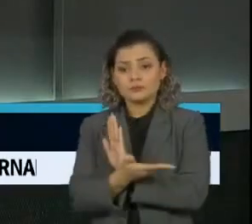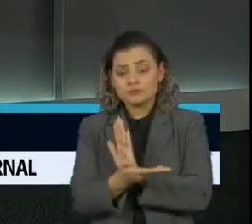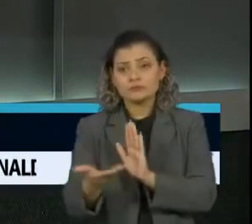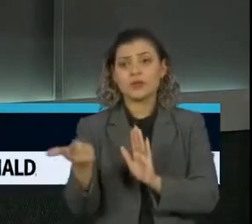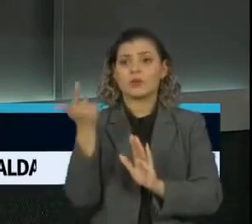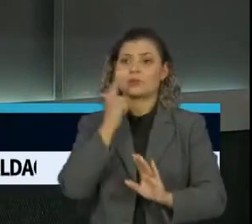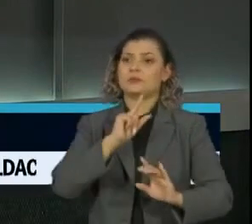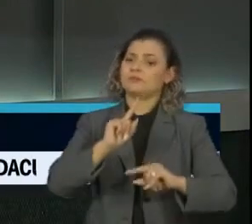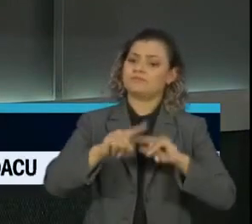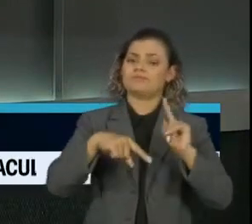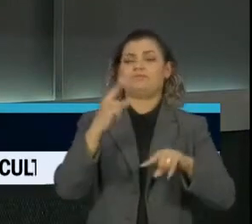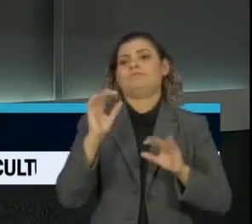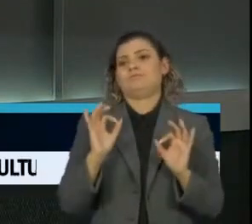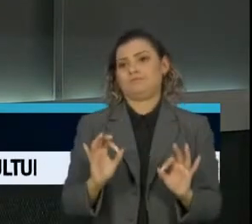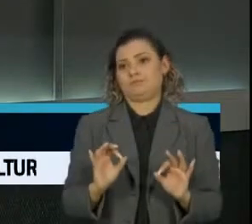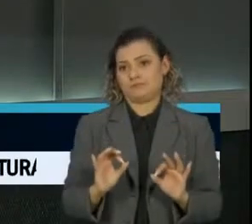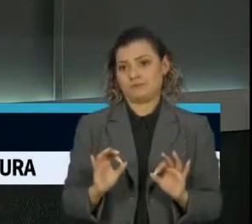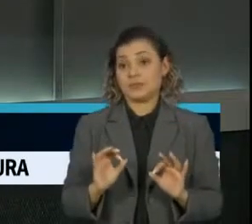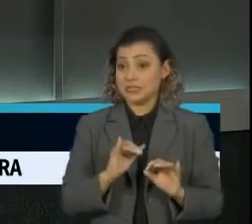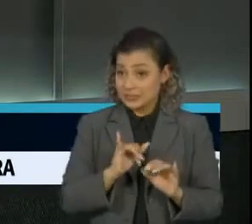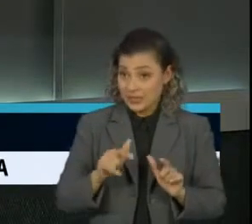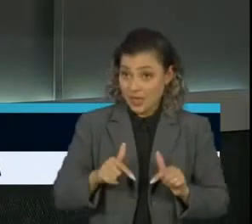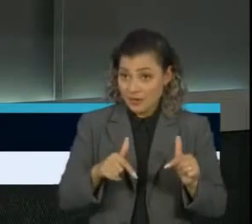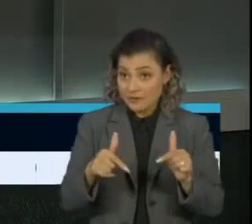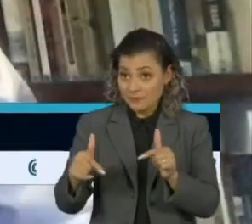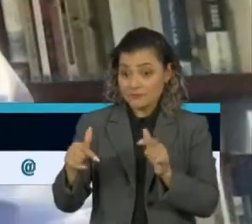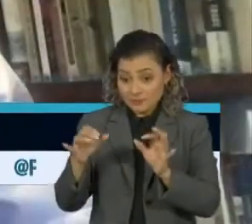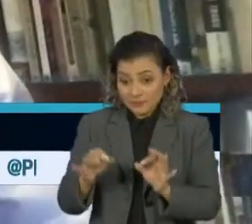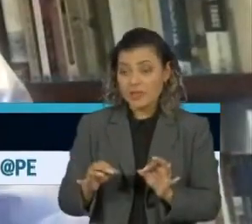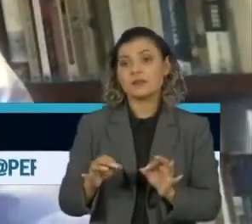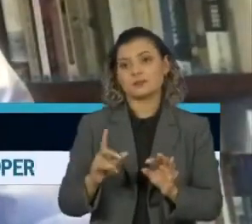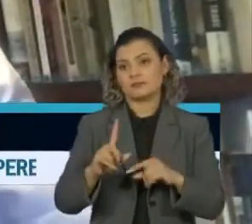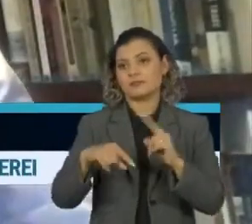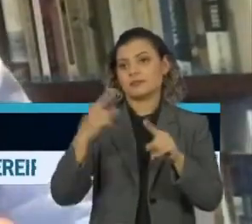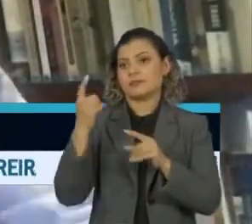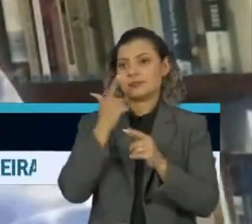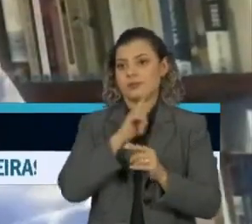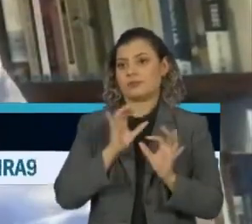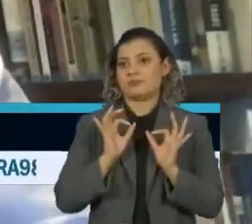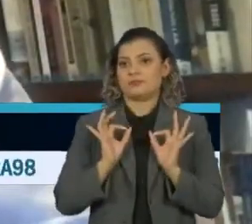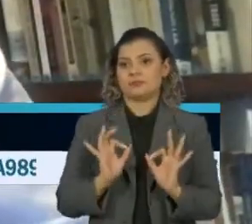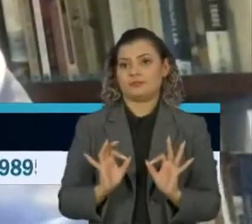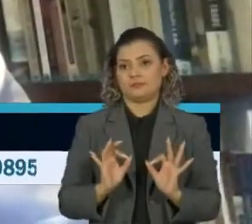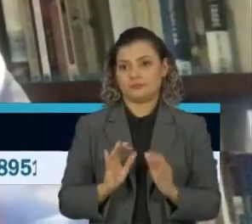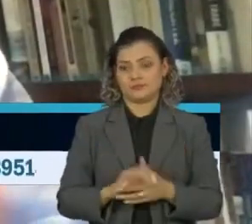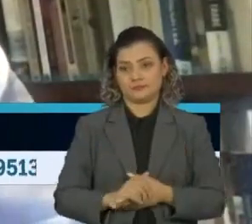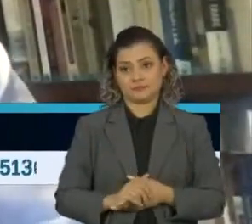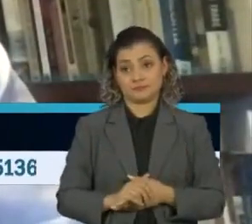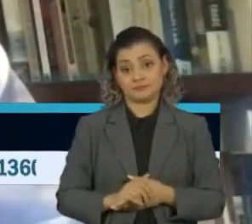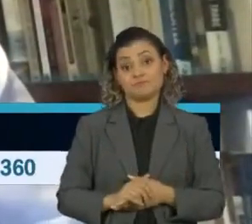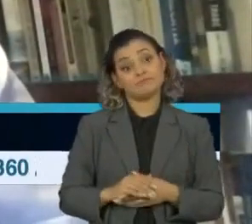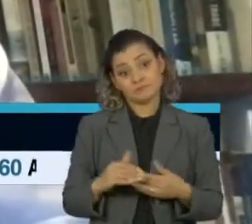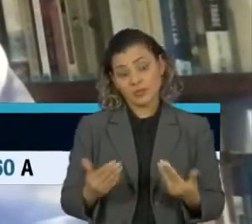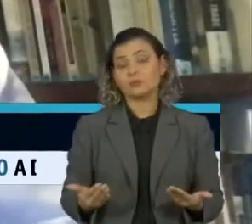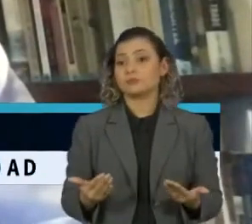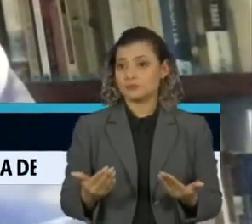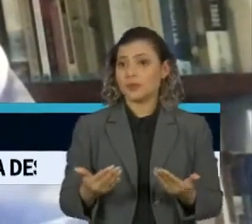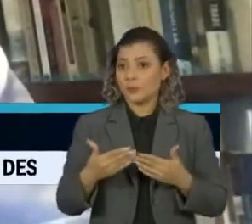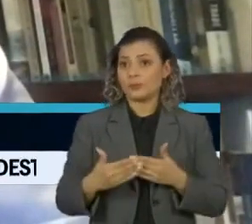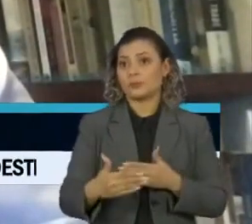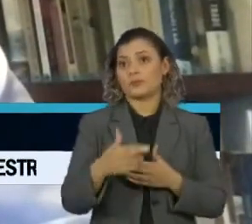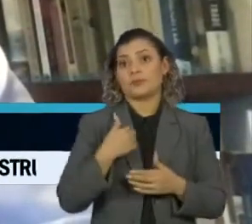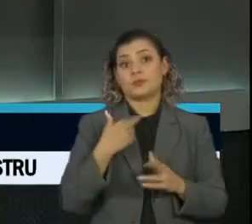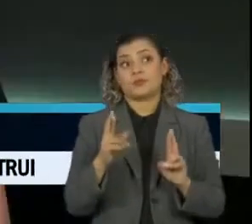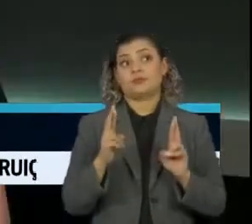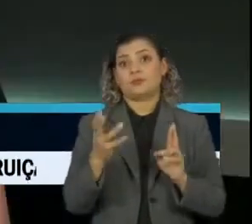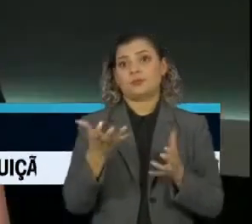poderão ficar se forem devidamente alimentados pelas pessoas que os praticaram nessa pandemia. Então, é com isso que eu conto